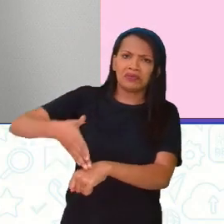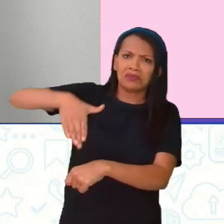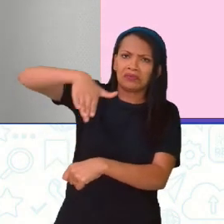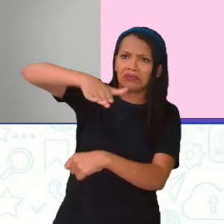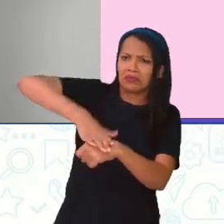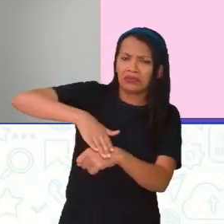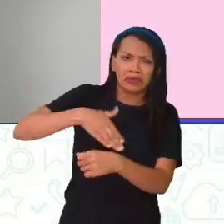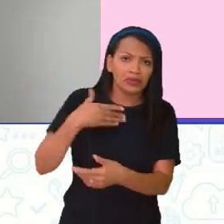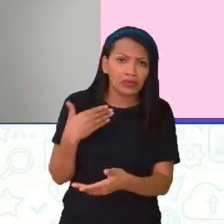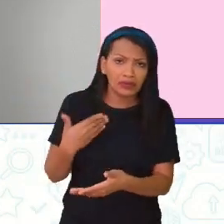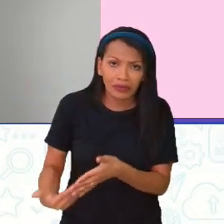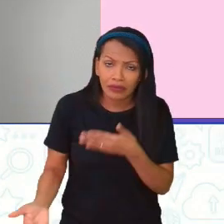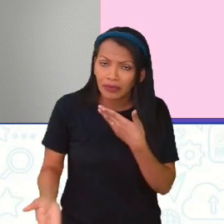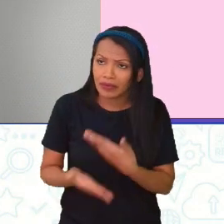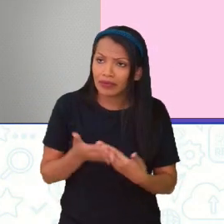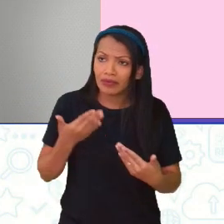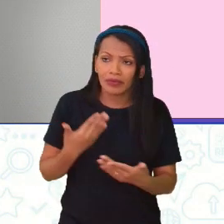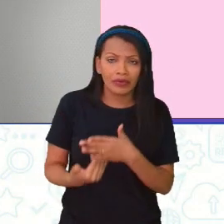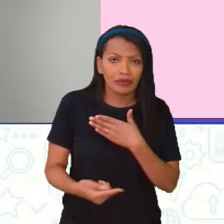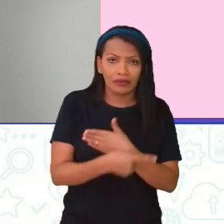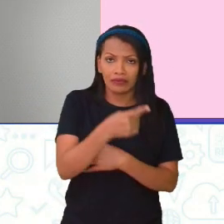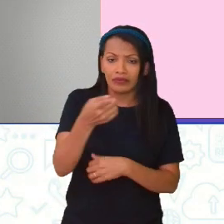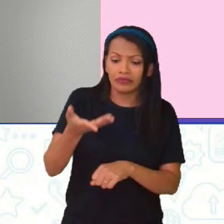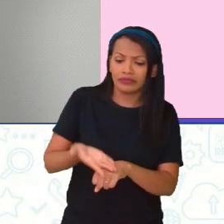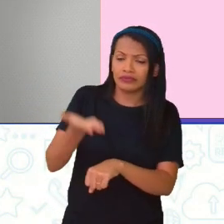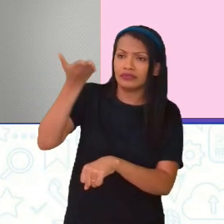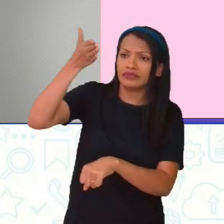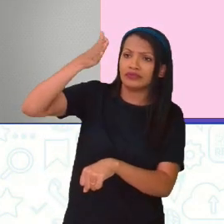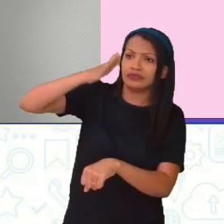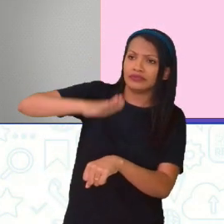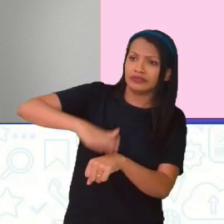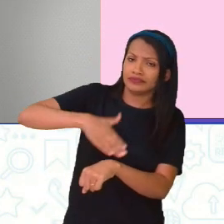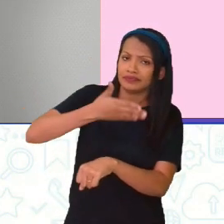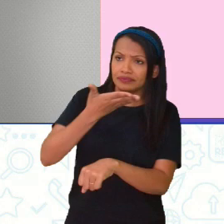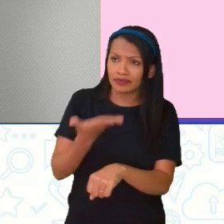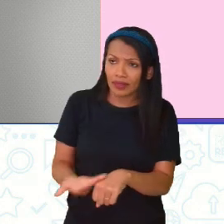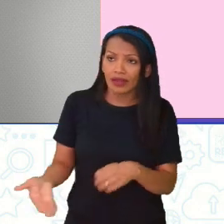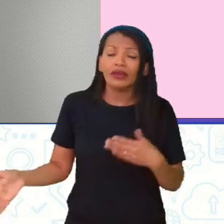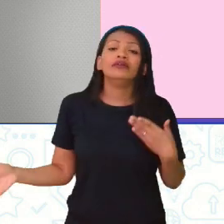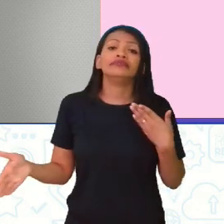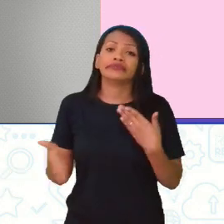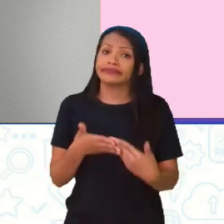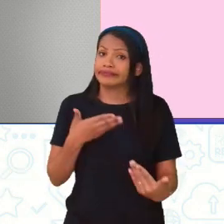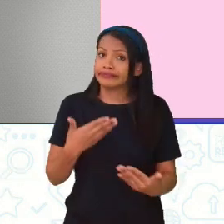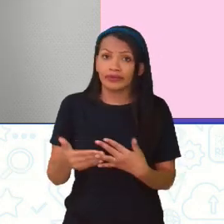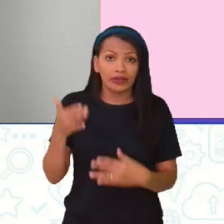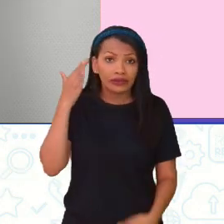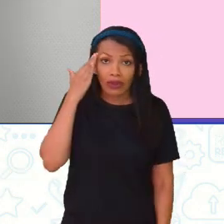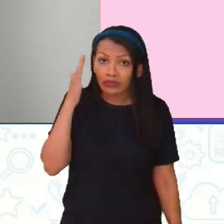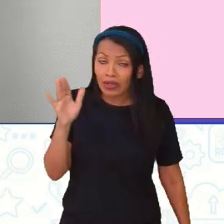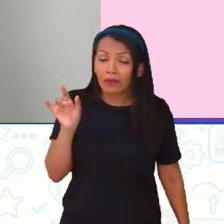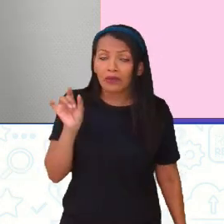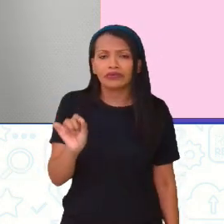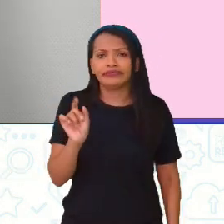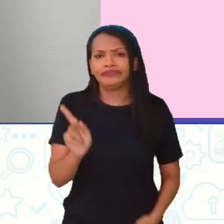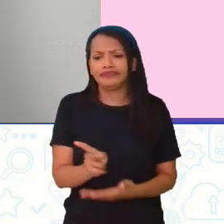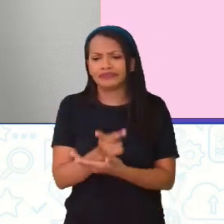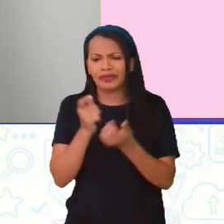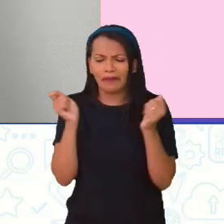coroa, não importa, quando você lançar o segundo, você também não sabe o que vai acontecer.